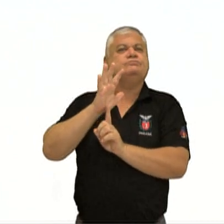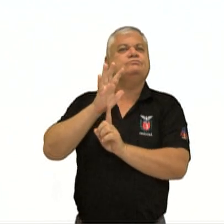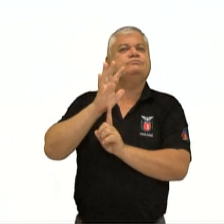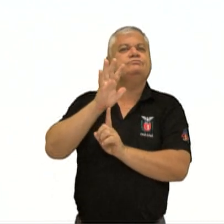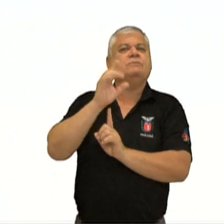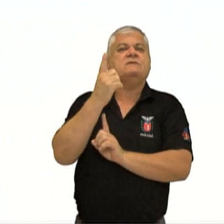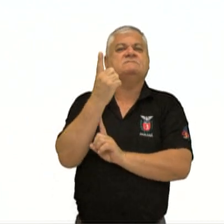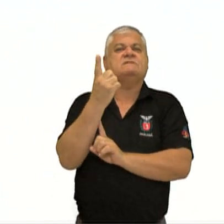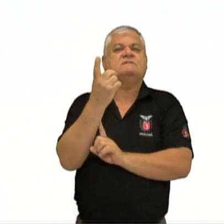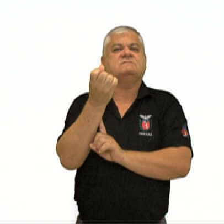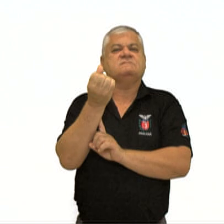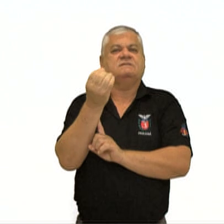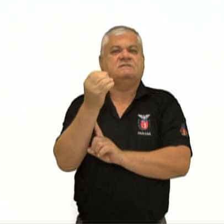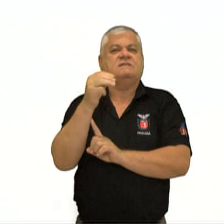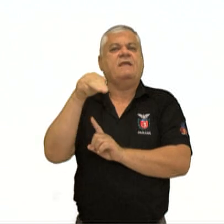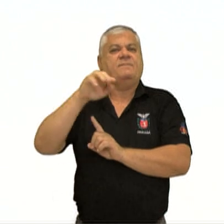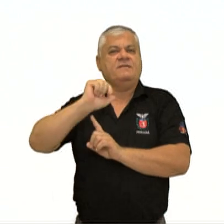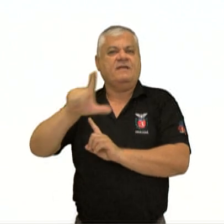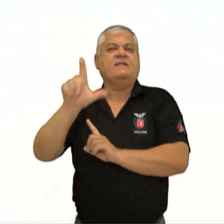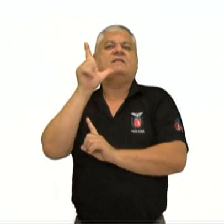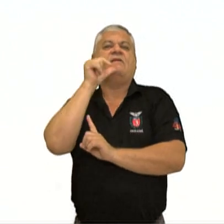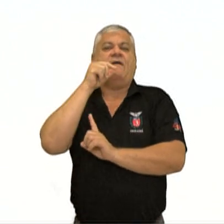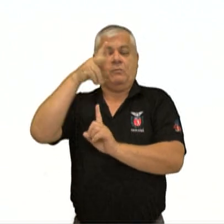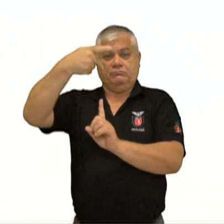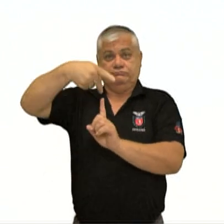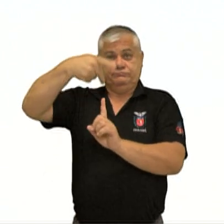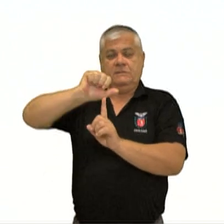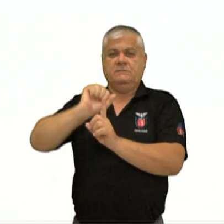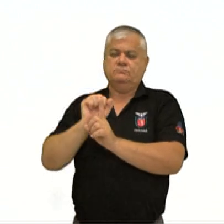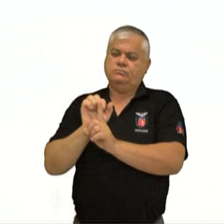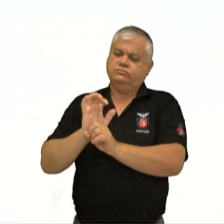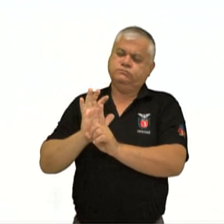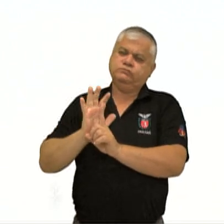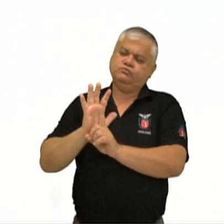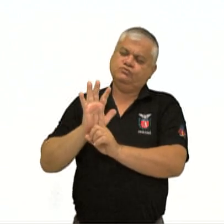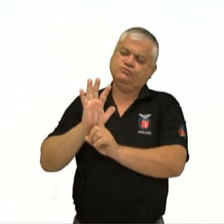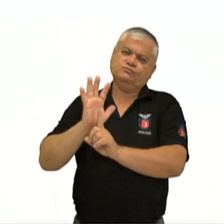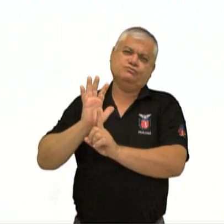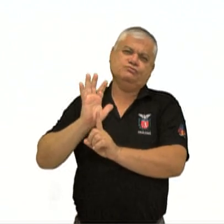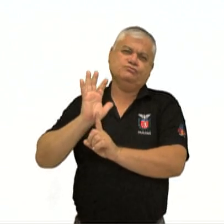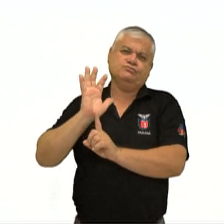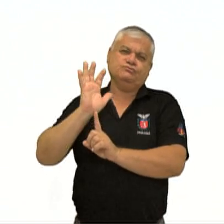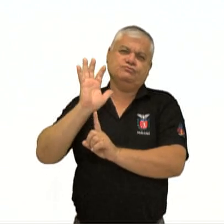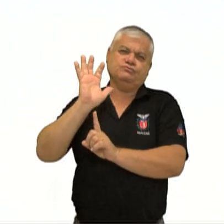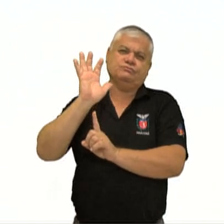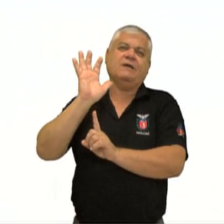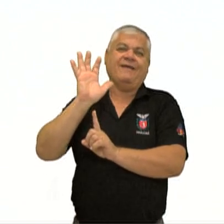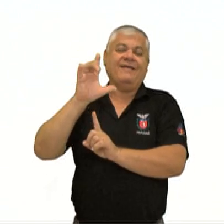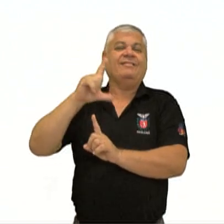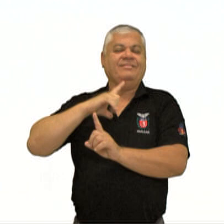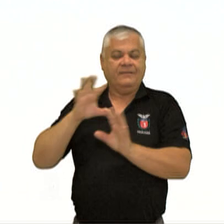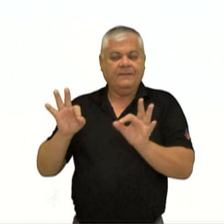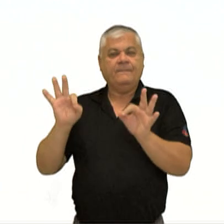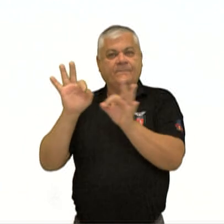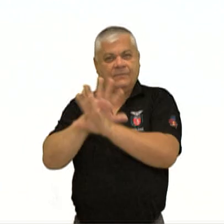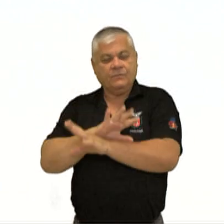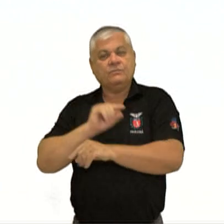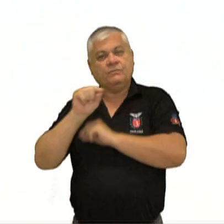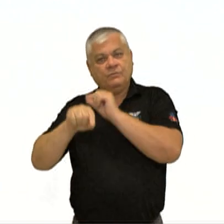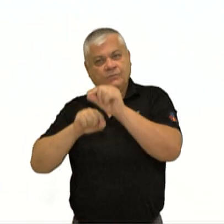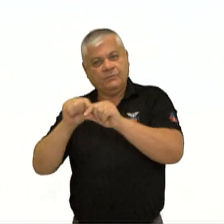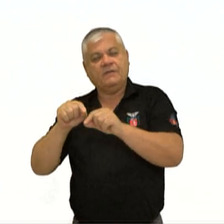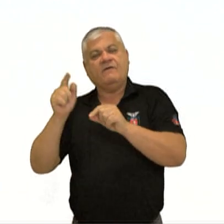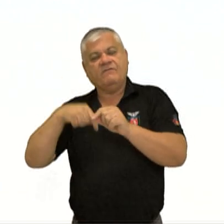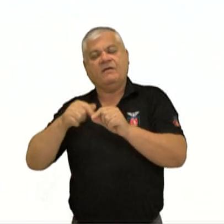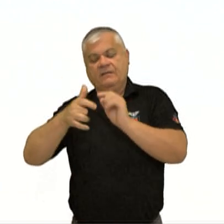mínimo 160 ml de água dessa solução inicial, para que daí sim eu tenha o nosso sal em excesso e que ele vá